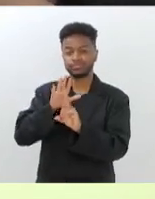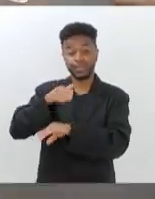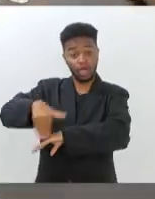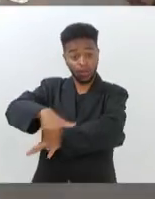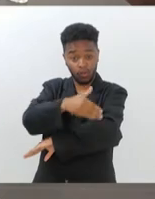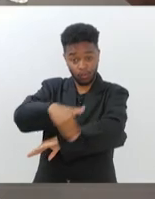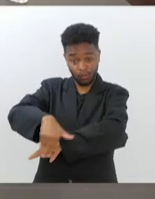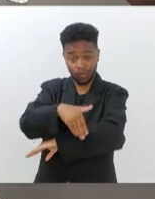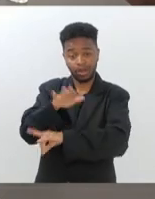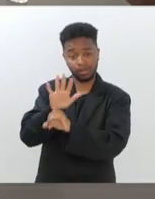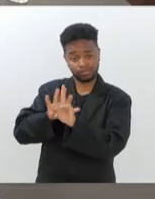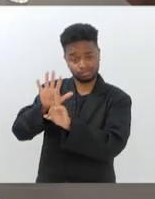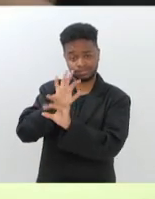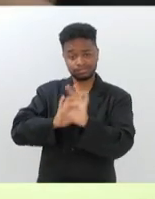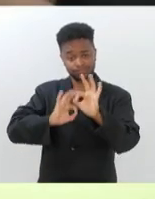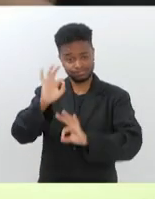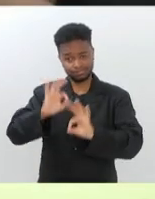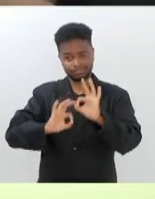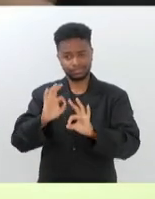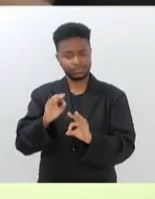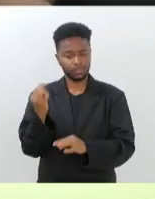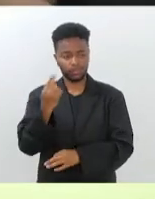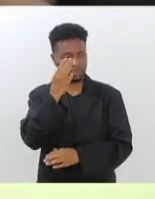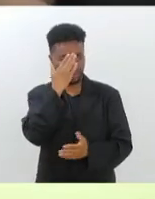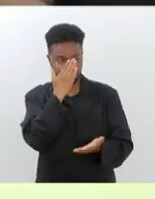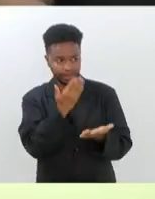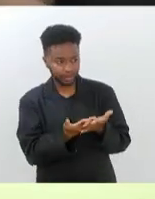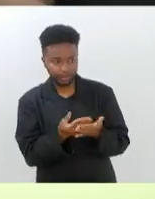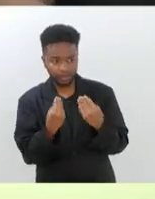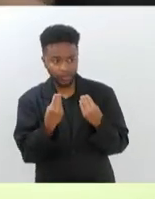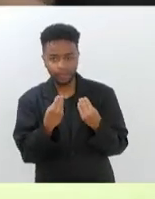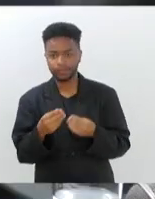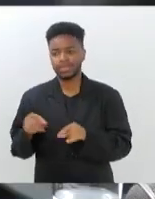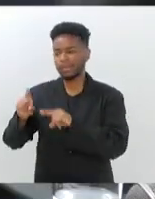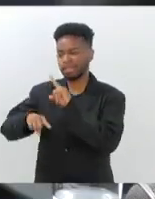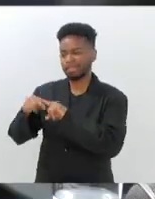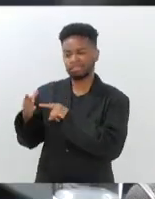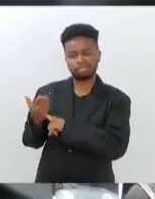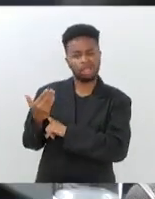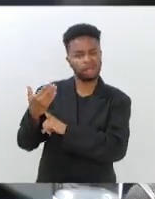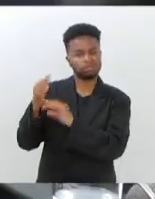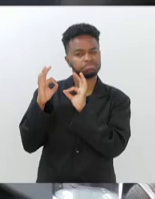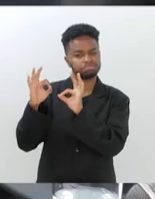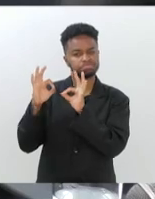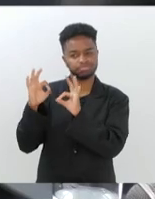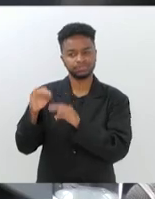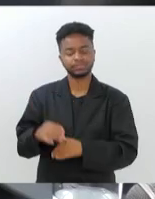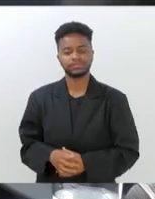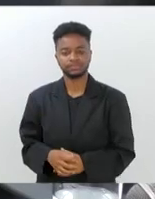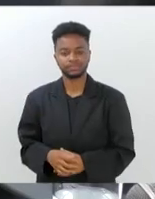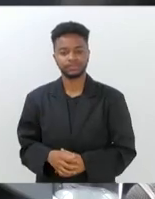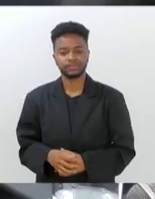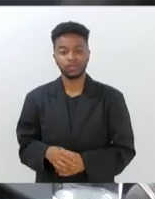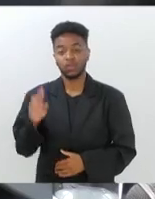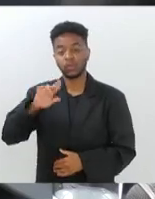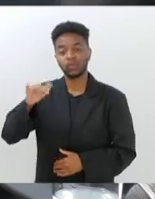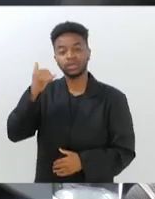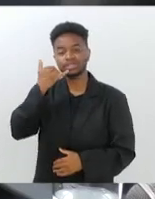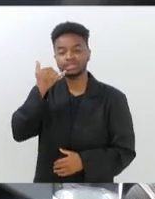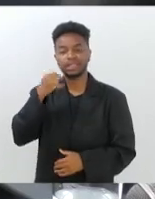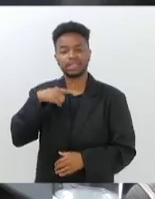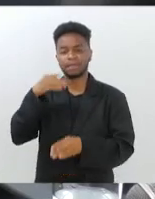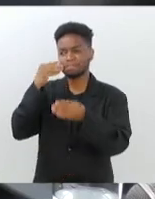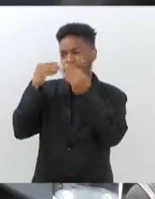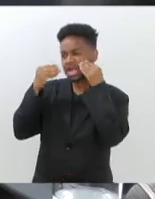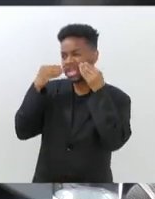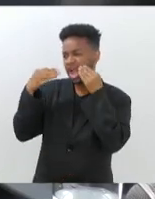no meio da rua inacreditável com equipamentos de última tecnologia e talada telefone celular maquiador